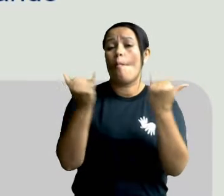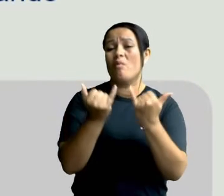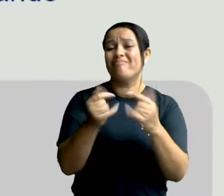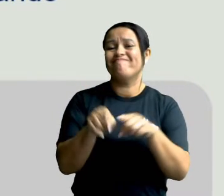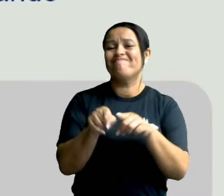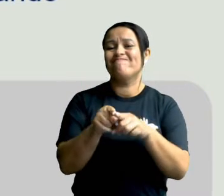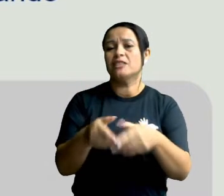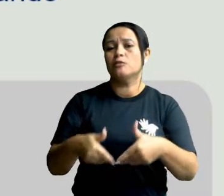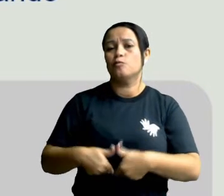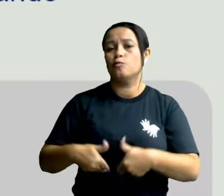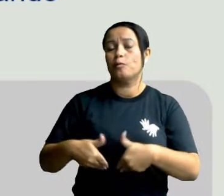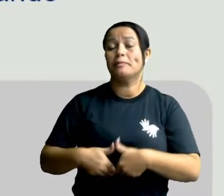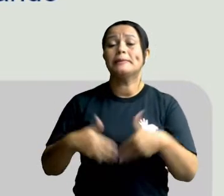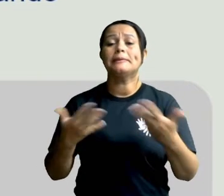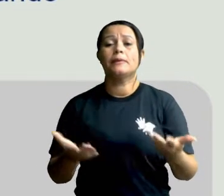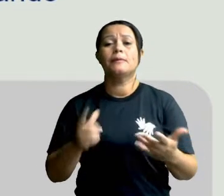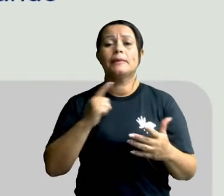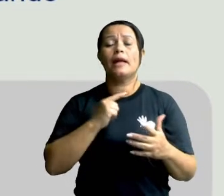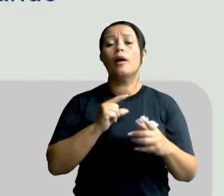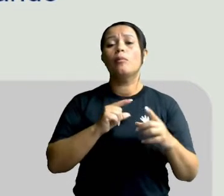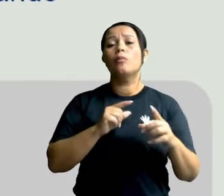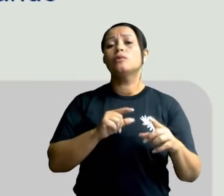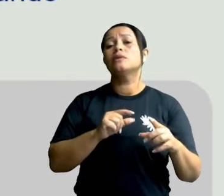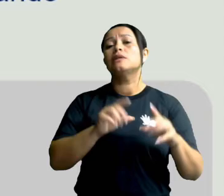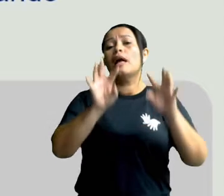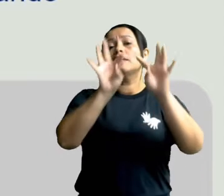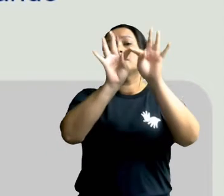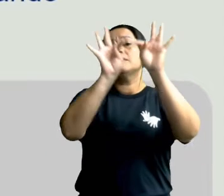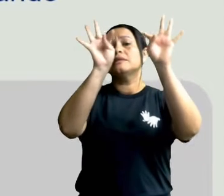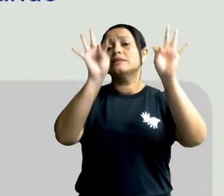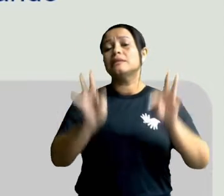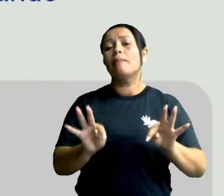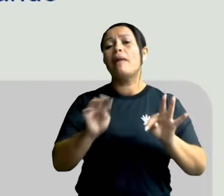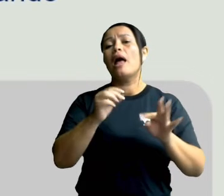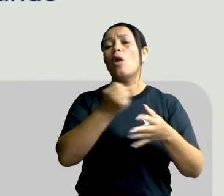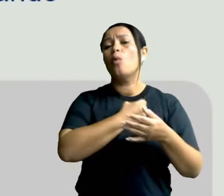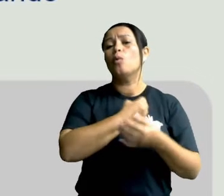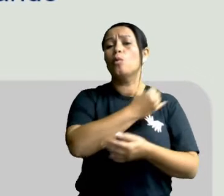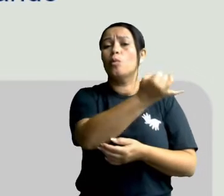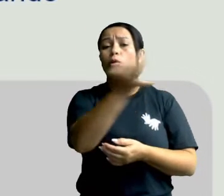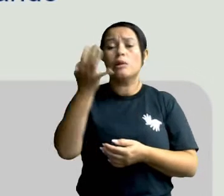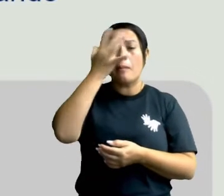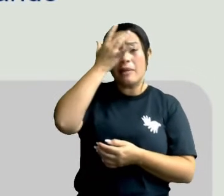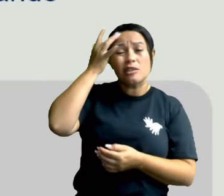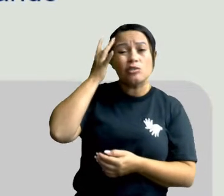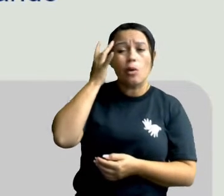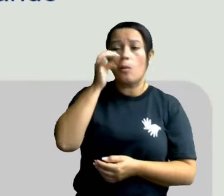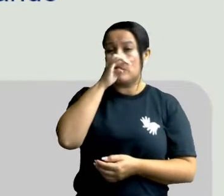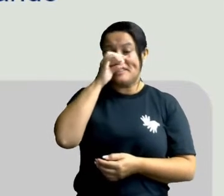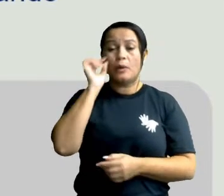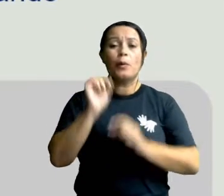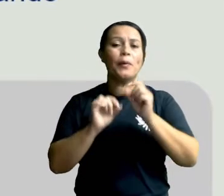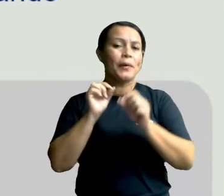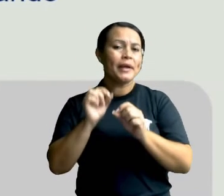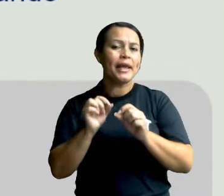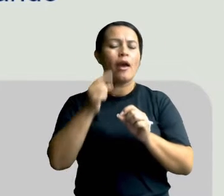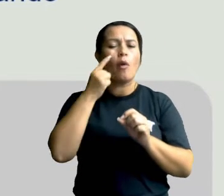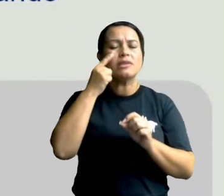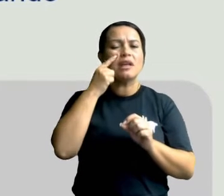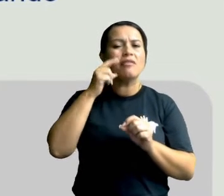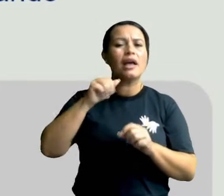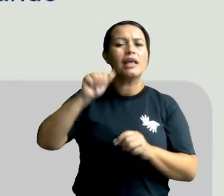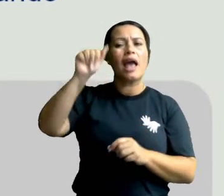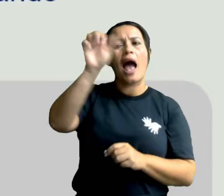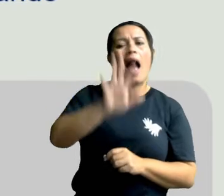e fome. Então, nós temos umas pequenas tabelas que mostram o número de pessoas desnutridas e você vai observar